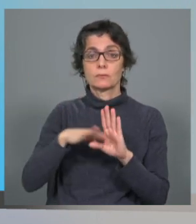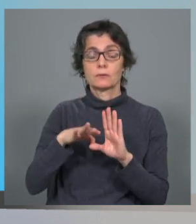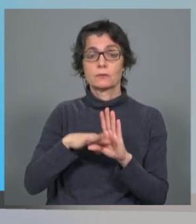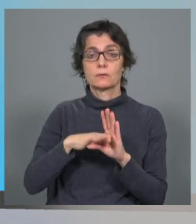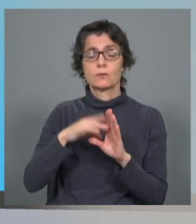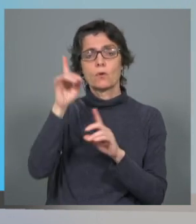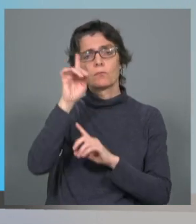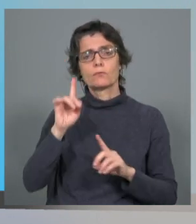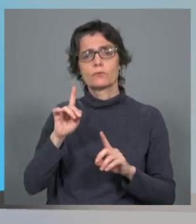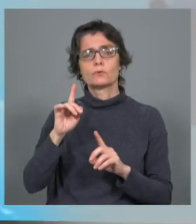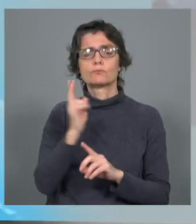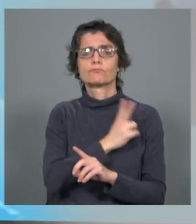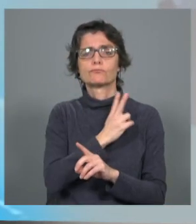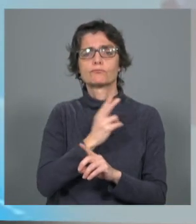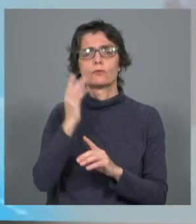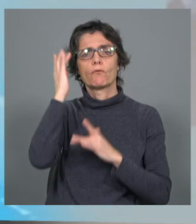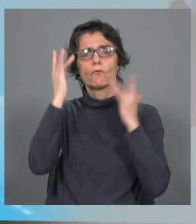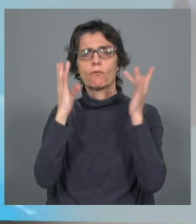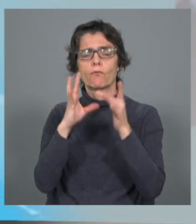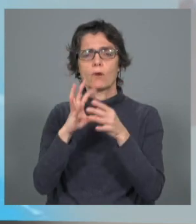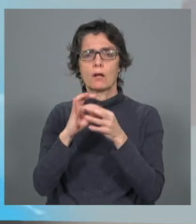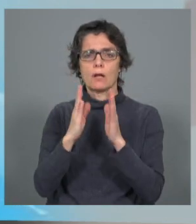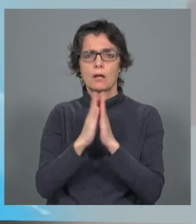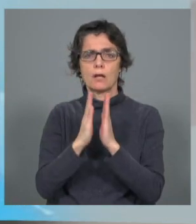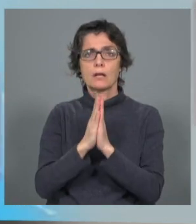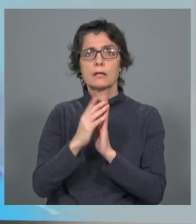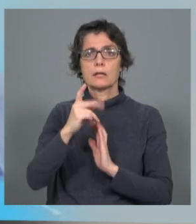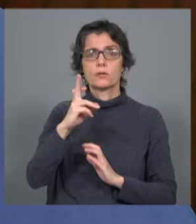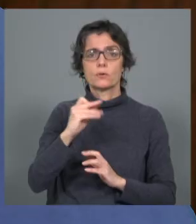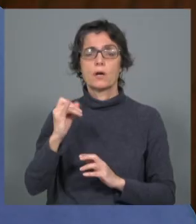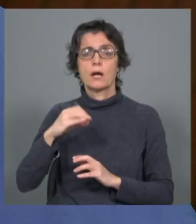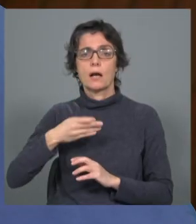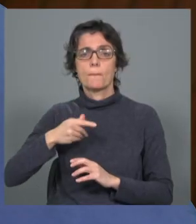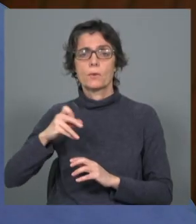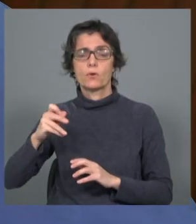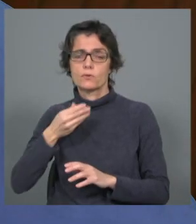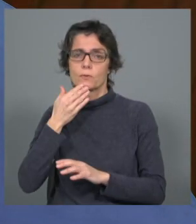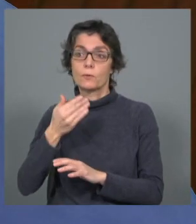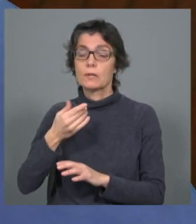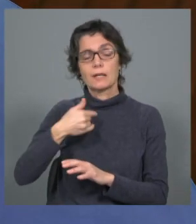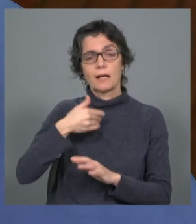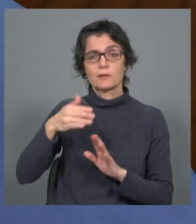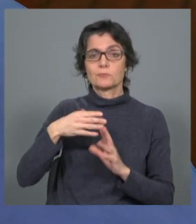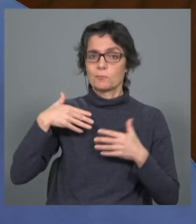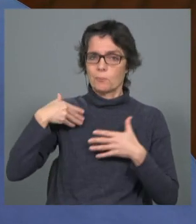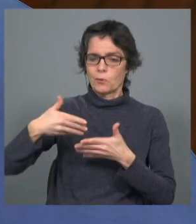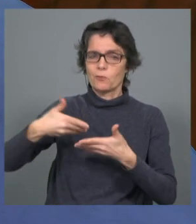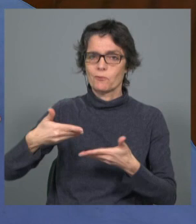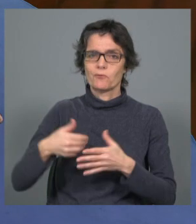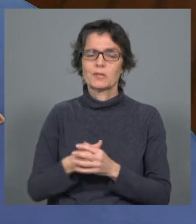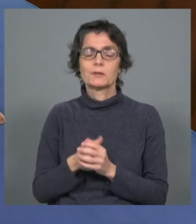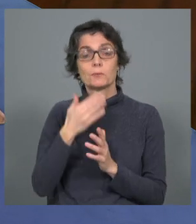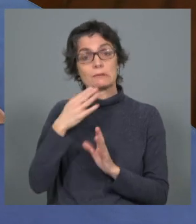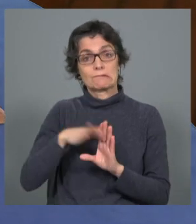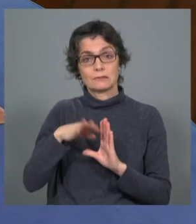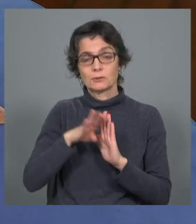Teologia, João Ambrósio. Cumprimento. Muito boa tarde. Boa tarde, sempre Obrigado um gosto. por estar aqui connosco. Antes de